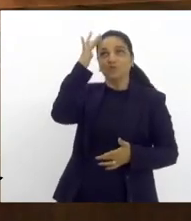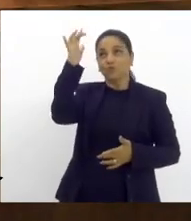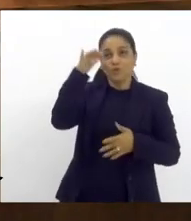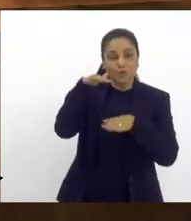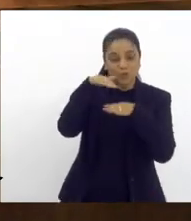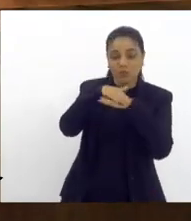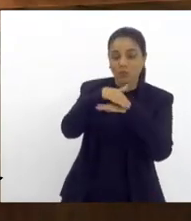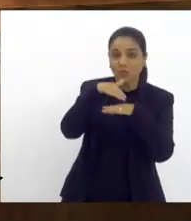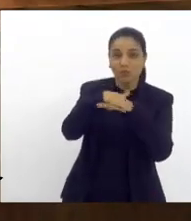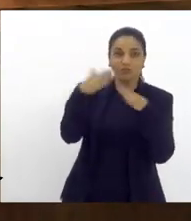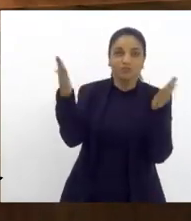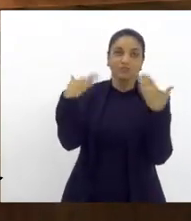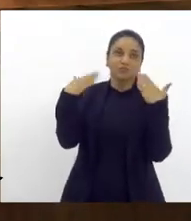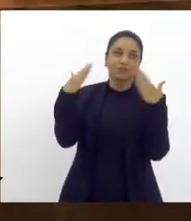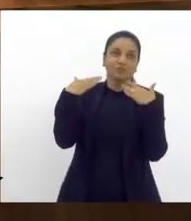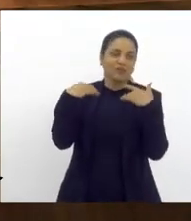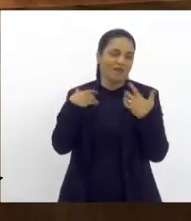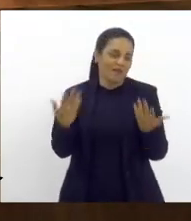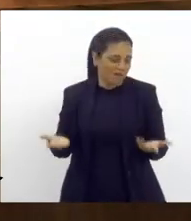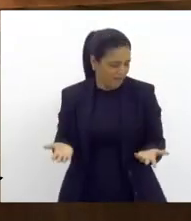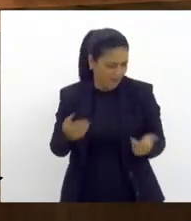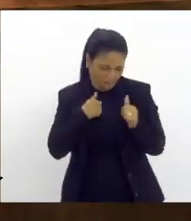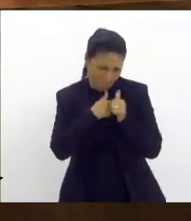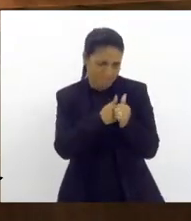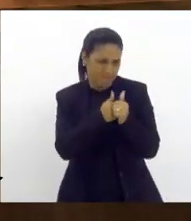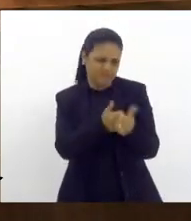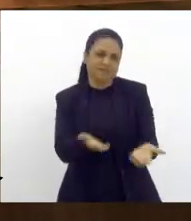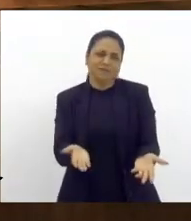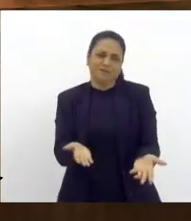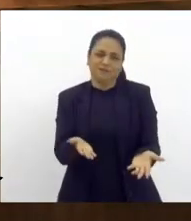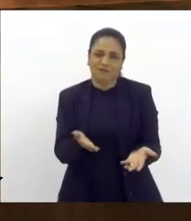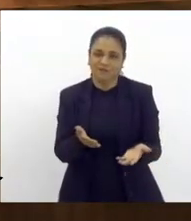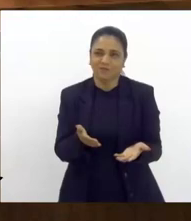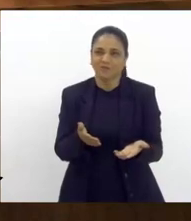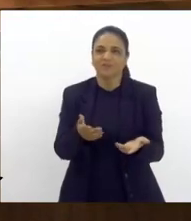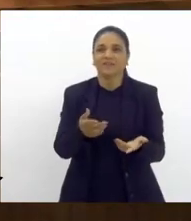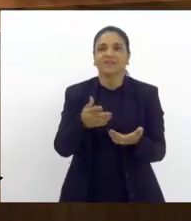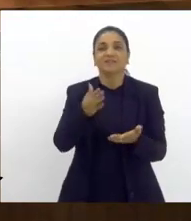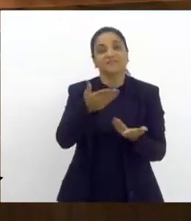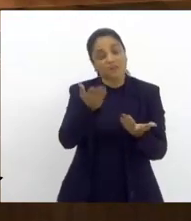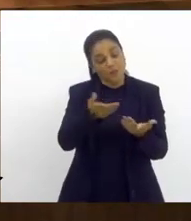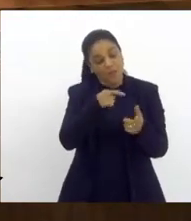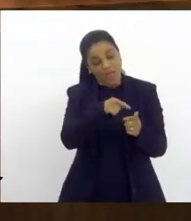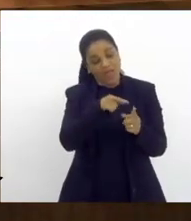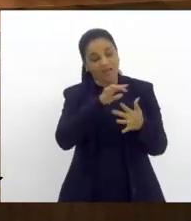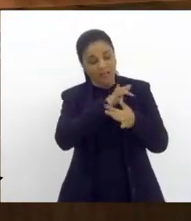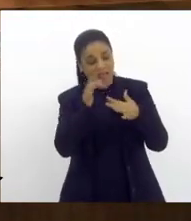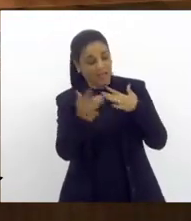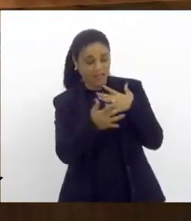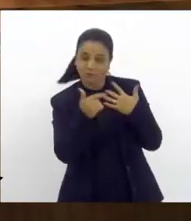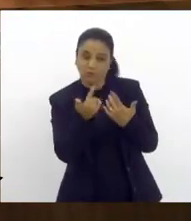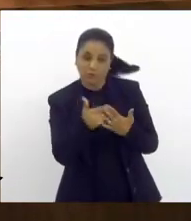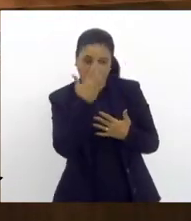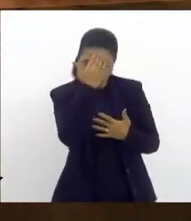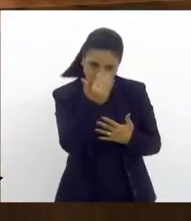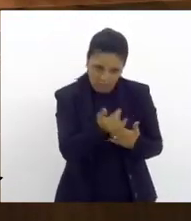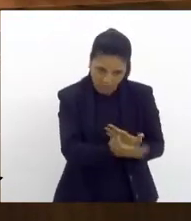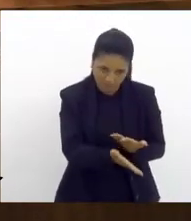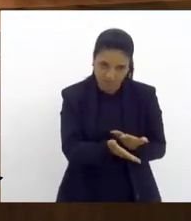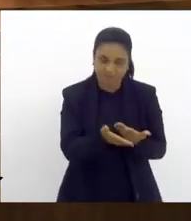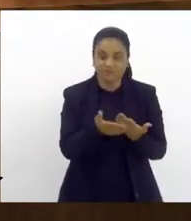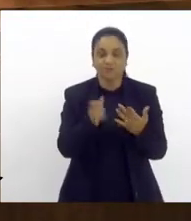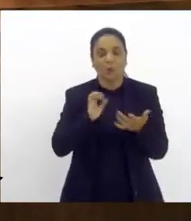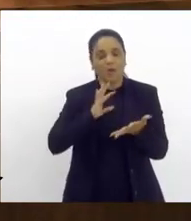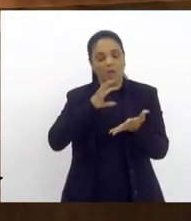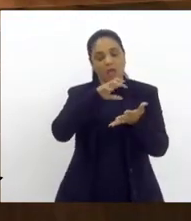foi o vídeo que ele ganhou mais like então ele adora like ele que não tem muito sucesso na gente adora like então só para deixar registrado